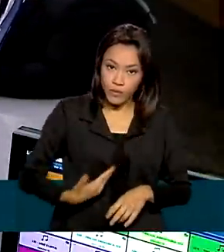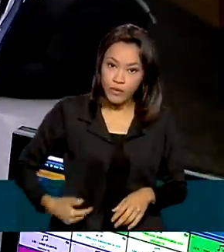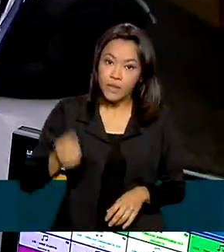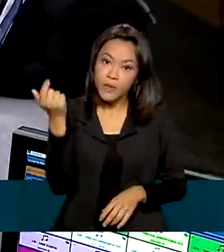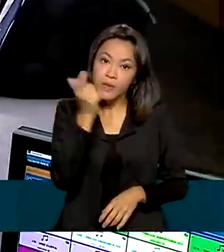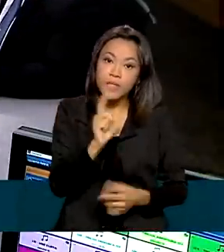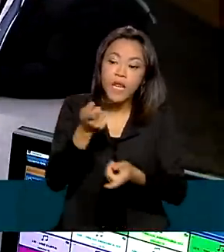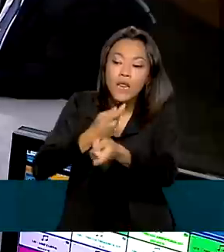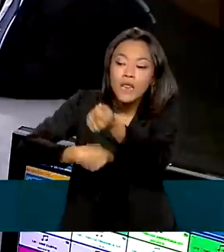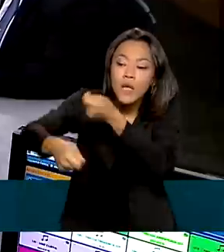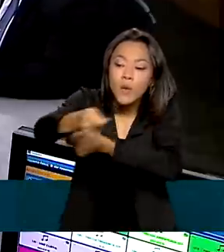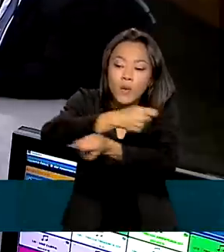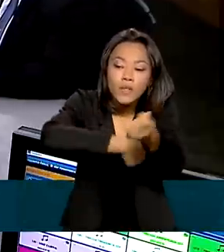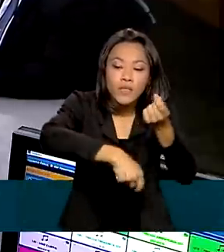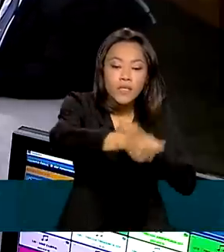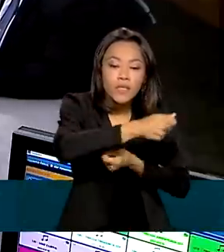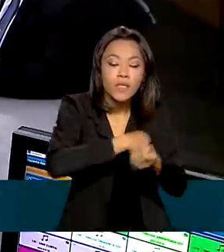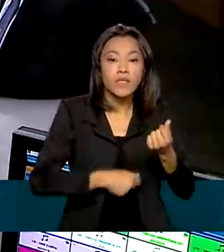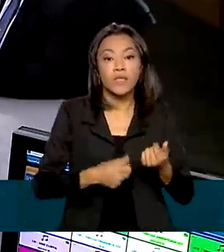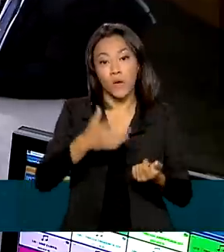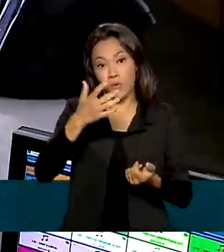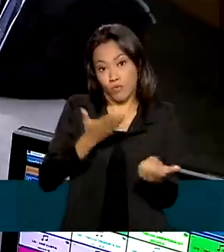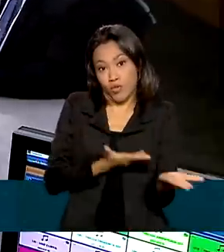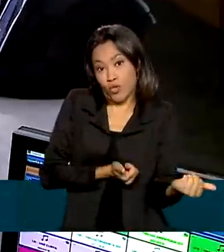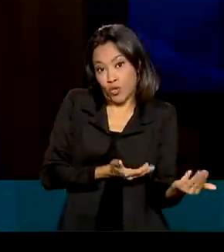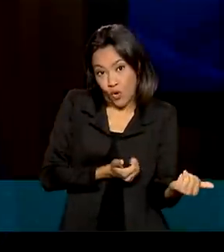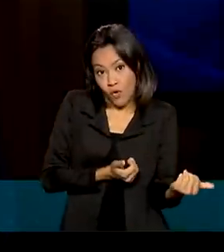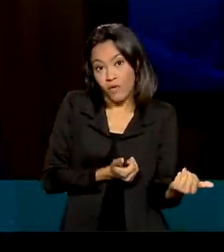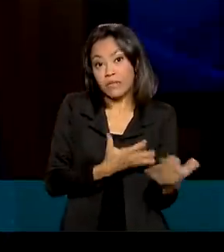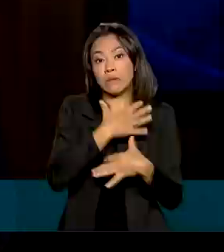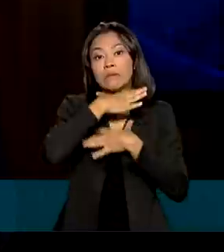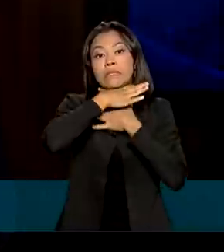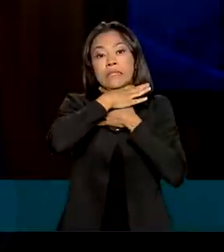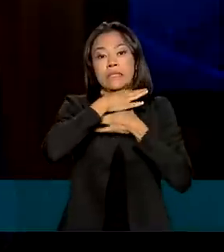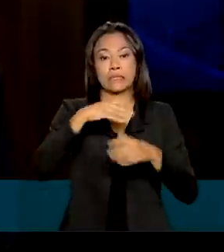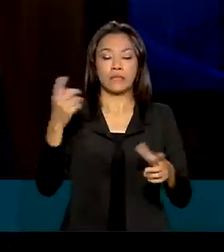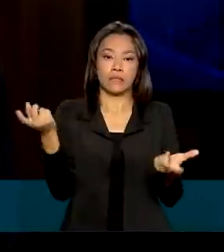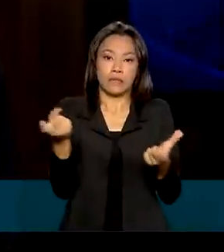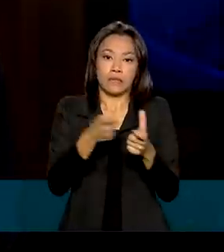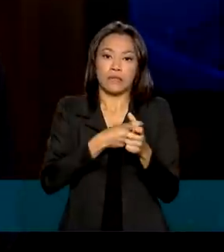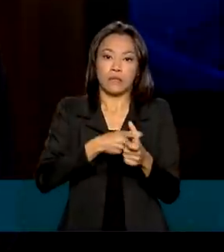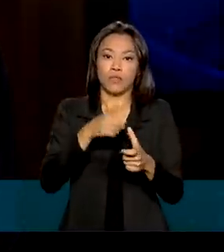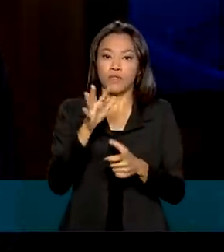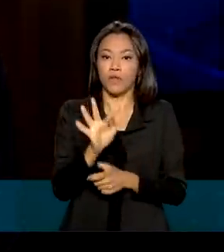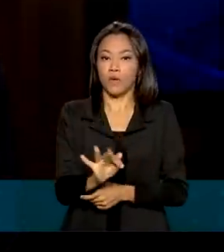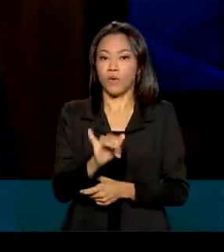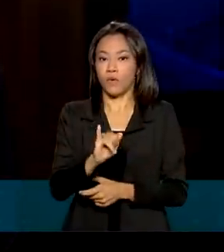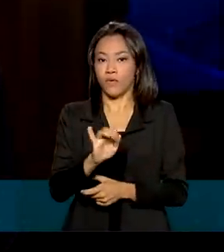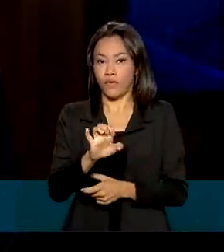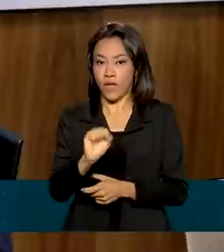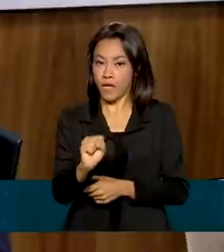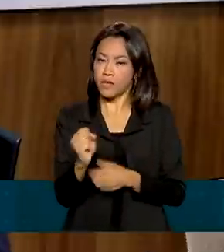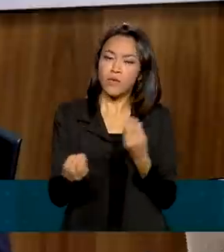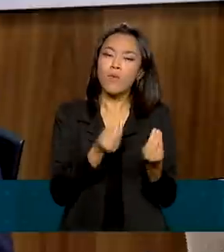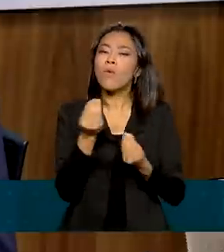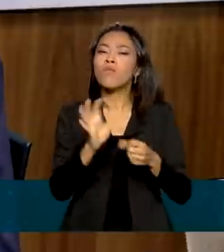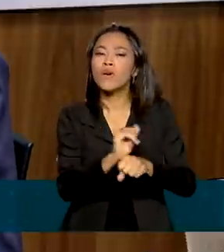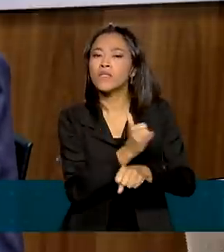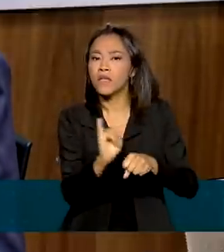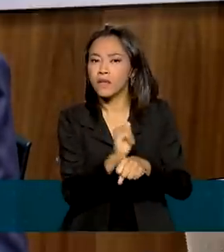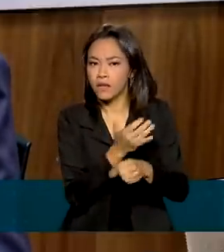renegociação de dívidas de jovens em formato com o FIES o fundo de financiamento estudantil quais os benefícios dessa medida